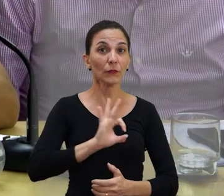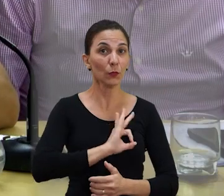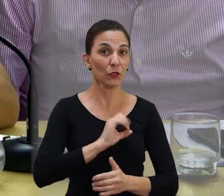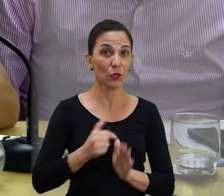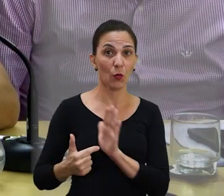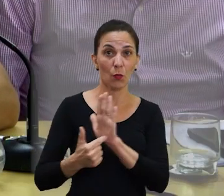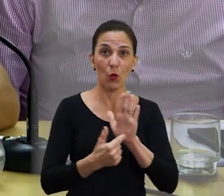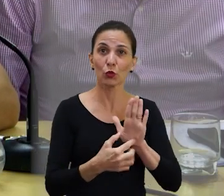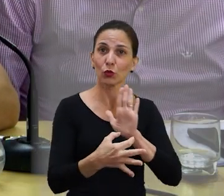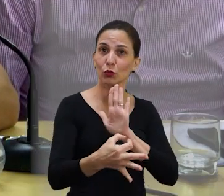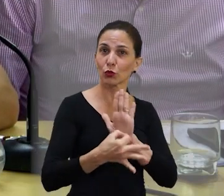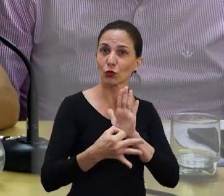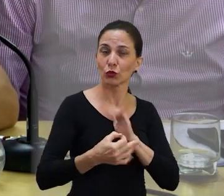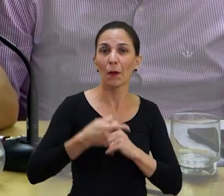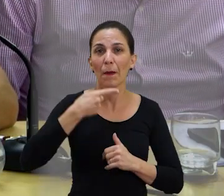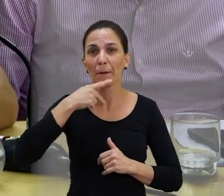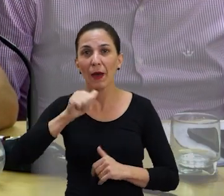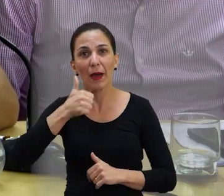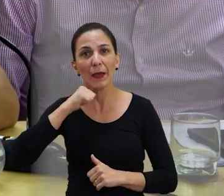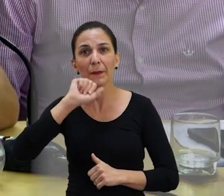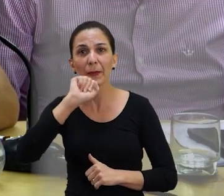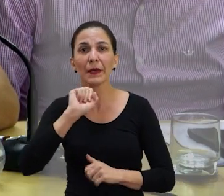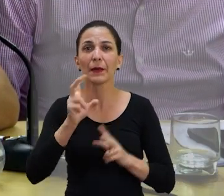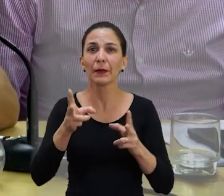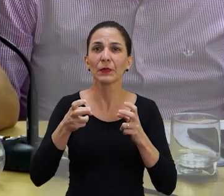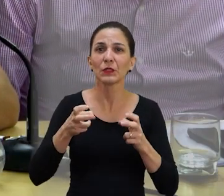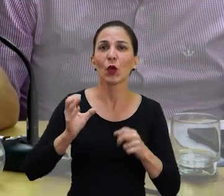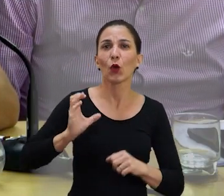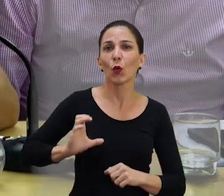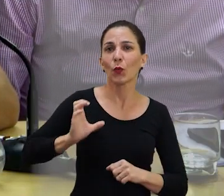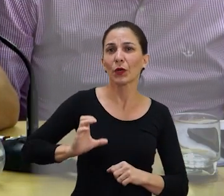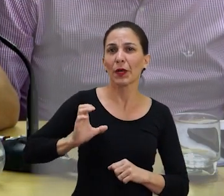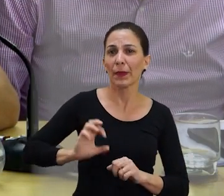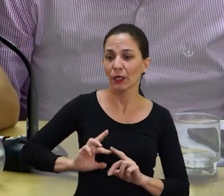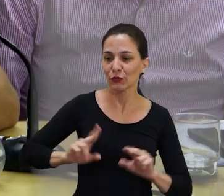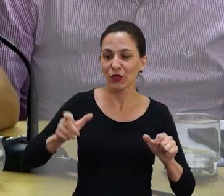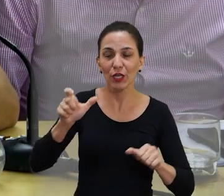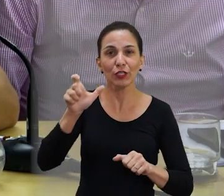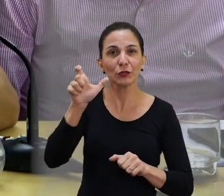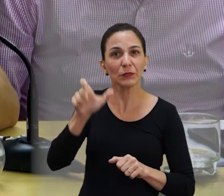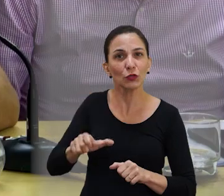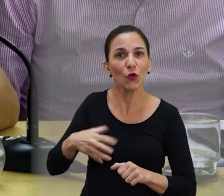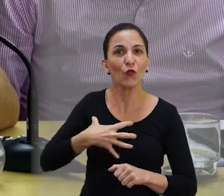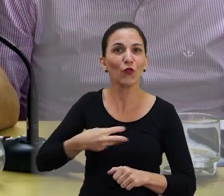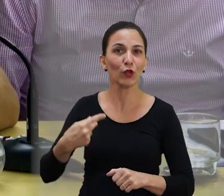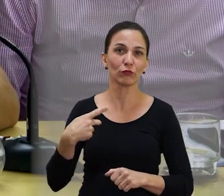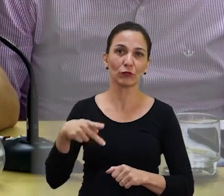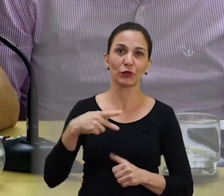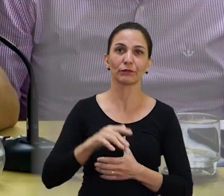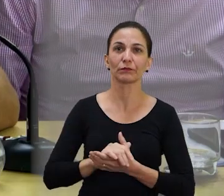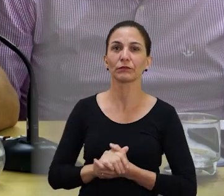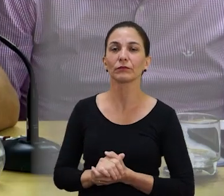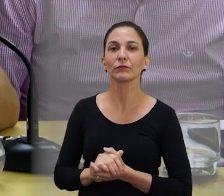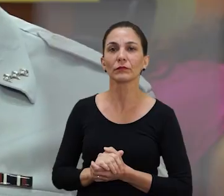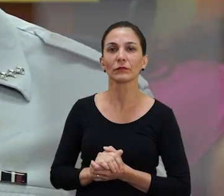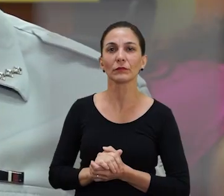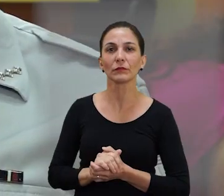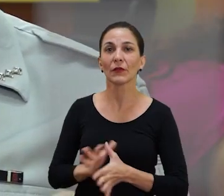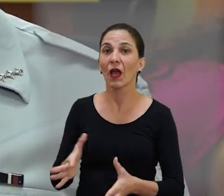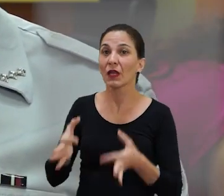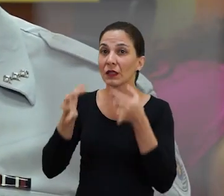o policial ainda apresenta dicas para pais e mães que notarem alguma diferença de comportamento Por parte dos filhos